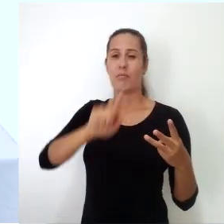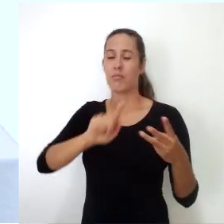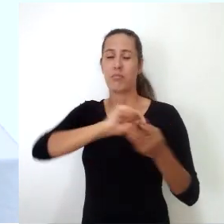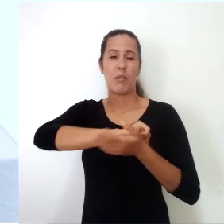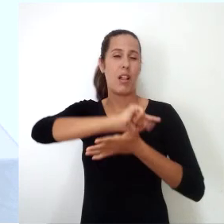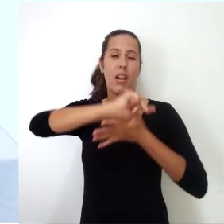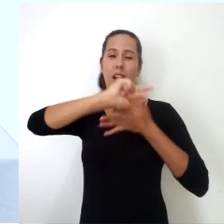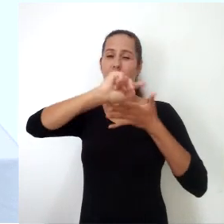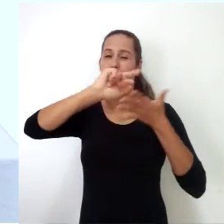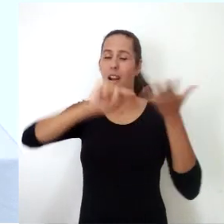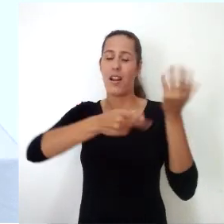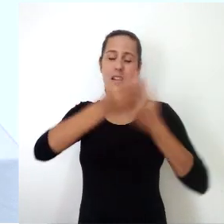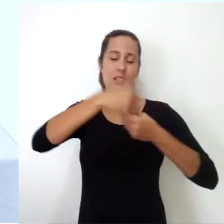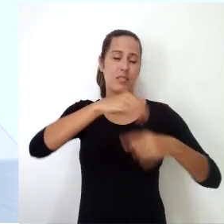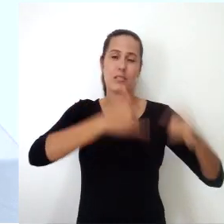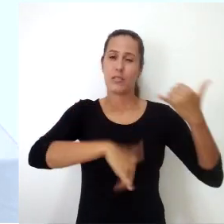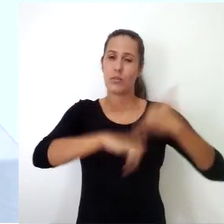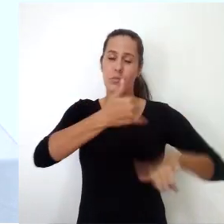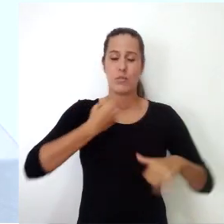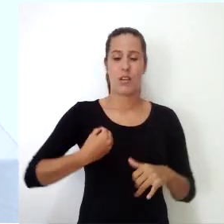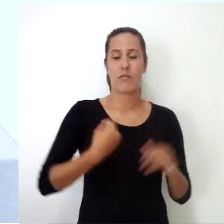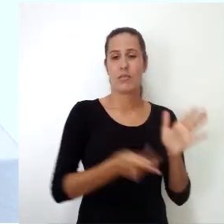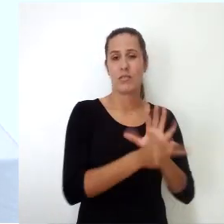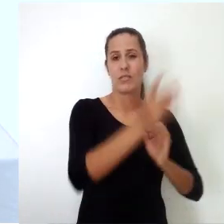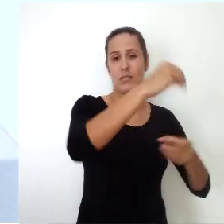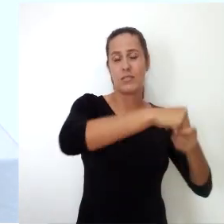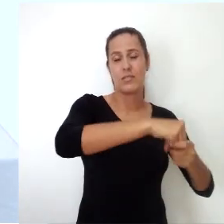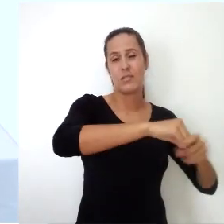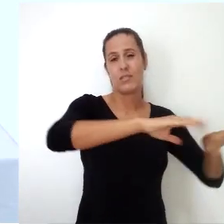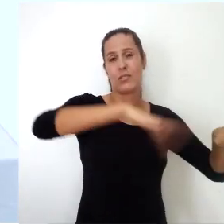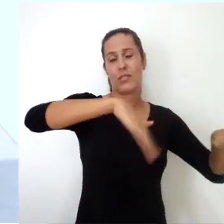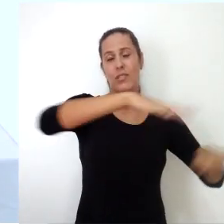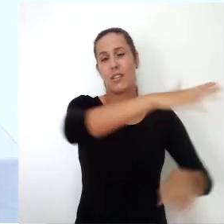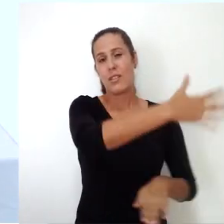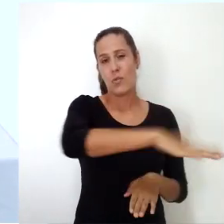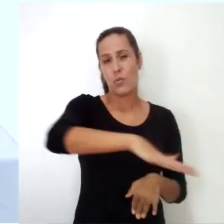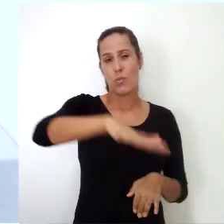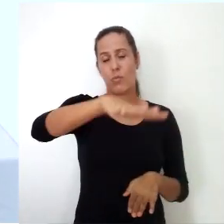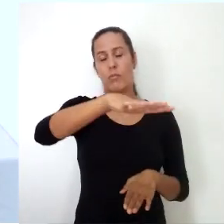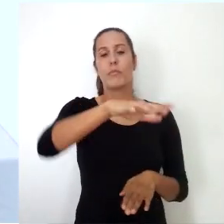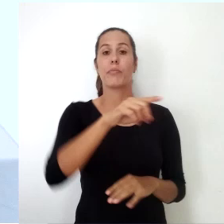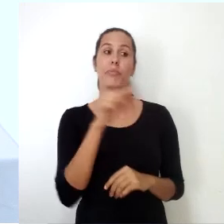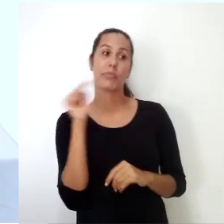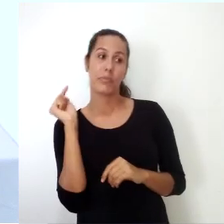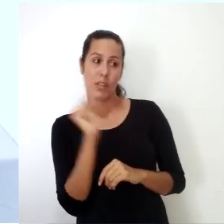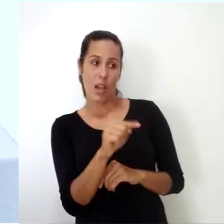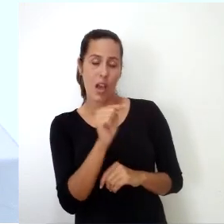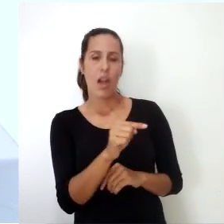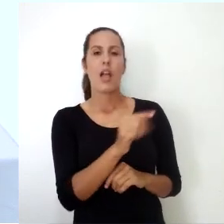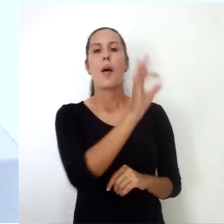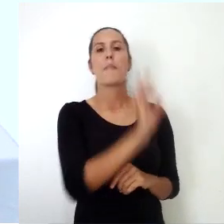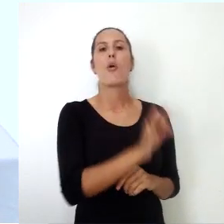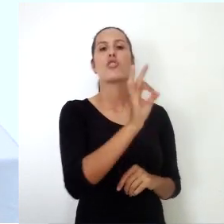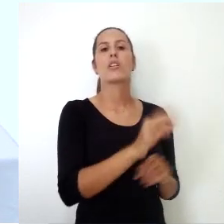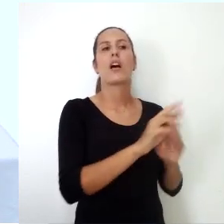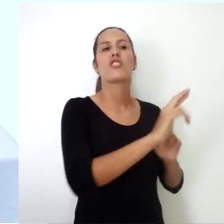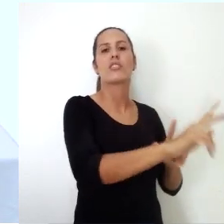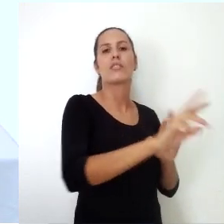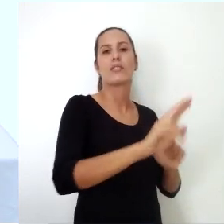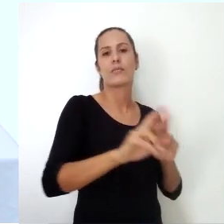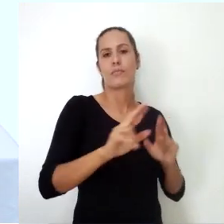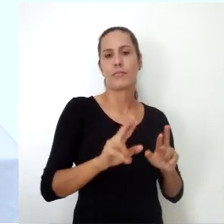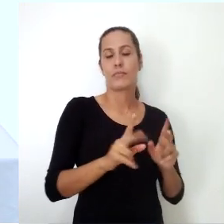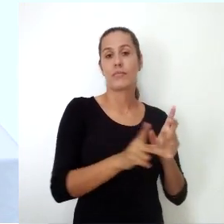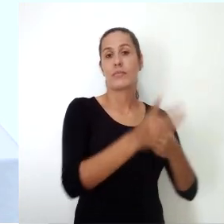vão estar presentes ali na água do mar e cada substância vai ter uma certa porcentagem. Isso